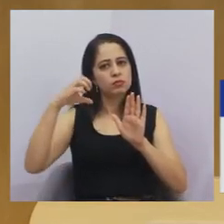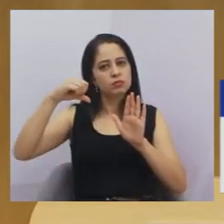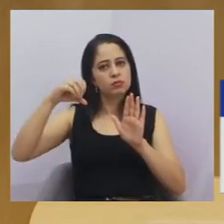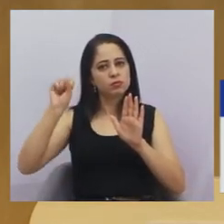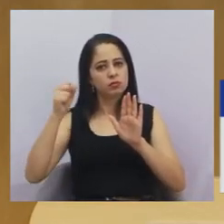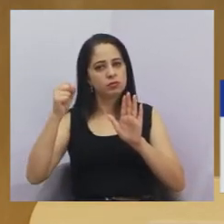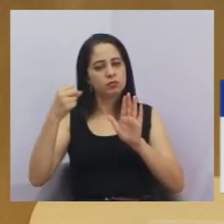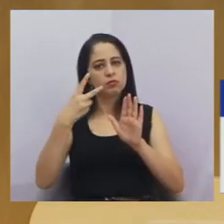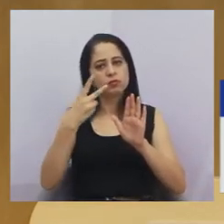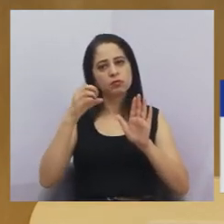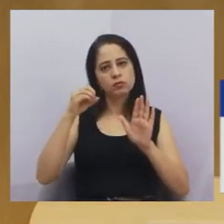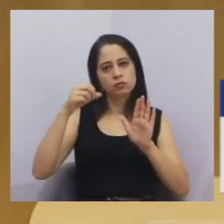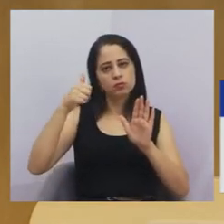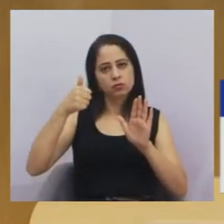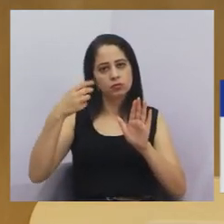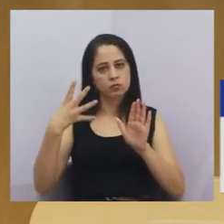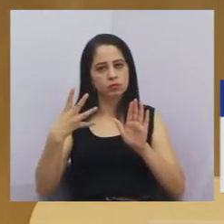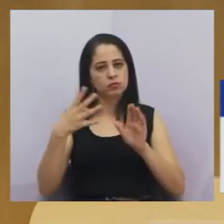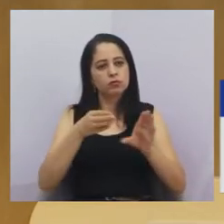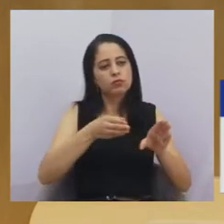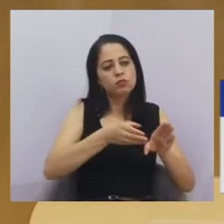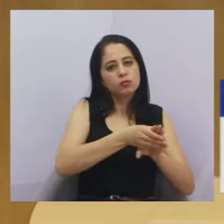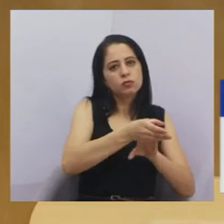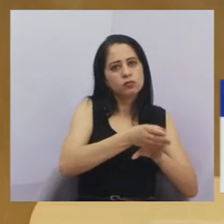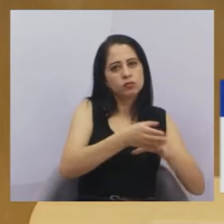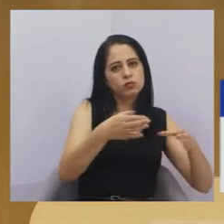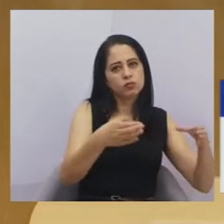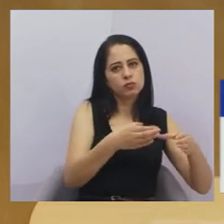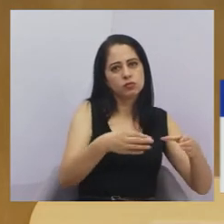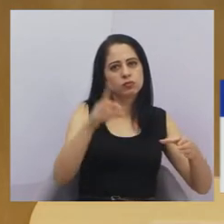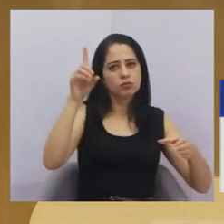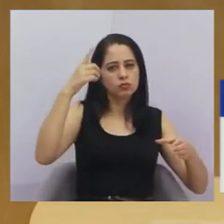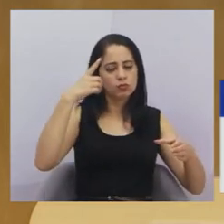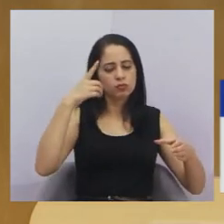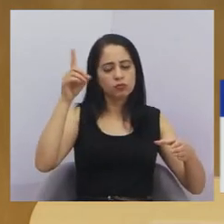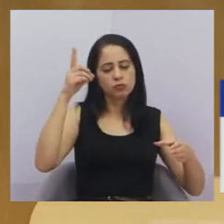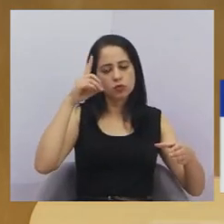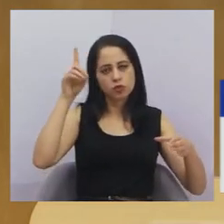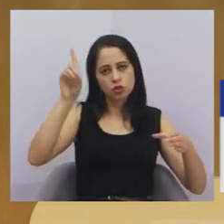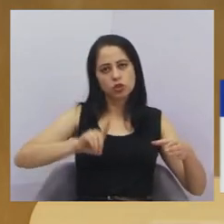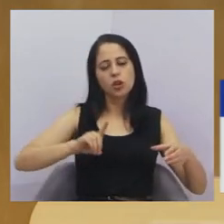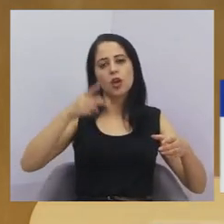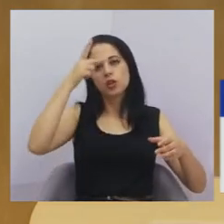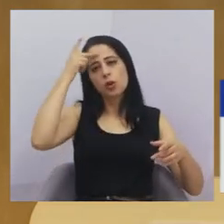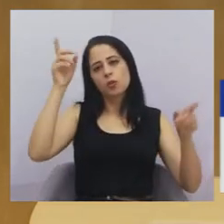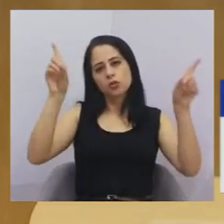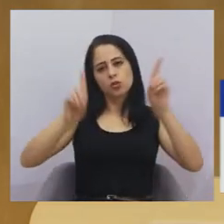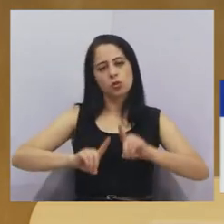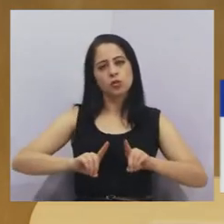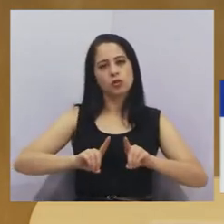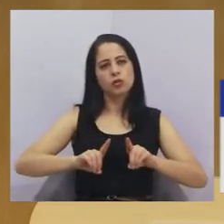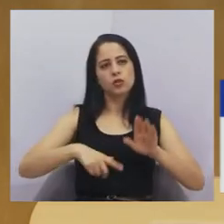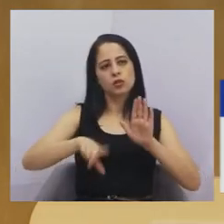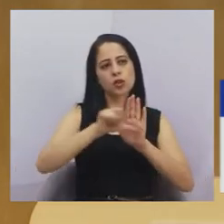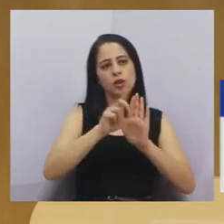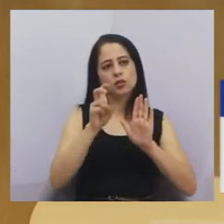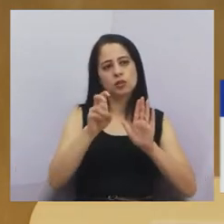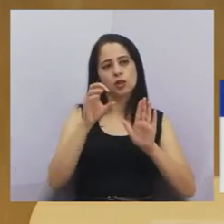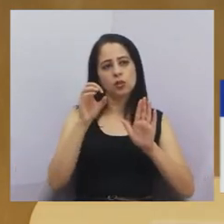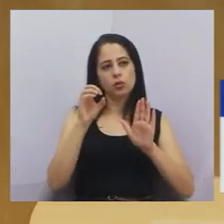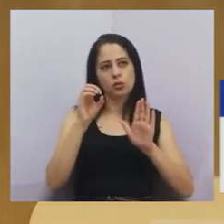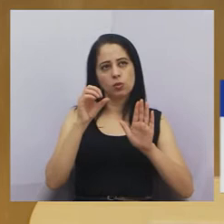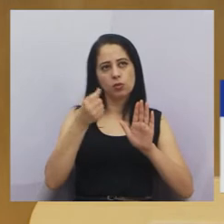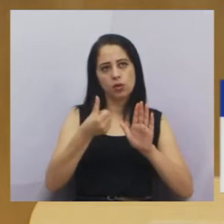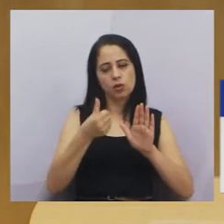de novembro de 2014. No Conselho Municipal do Direito da Pessoa com Deficiência, são estabelecidas na Lei